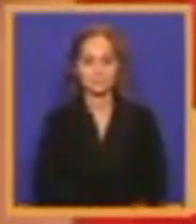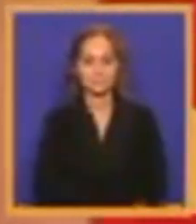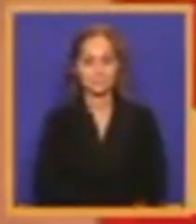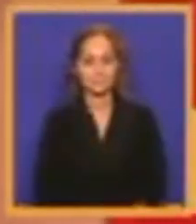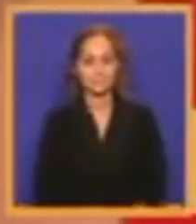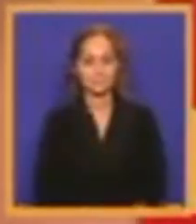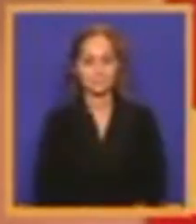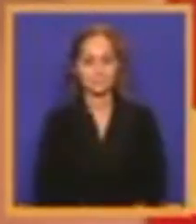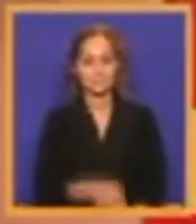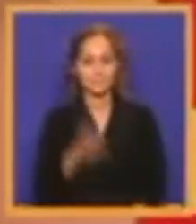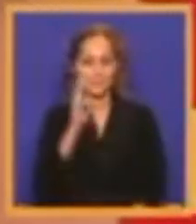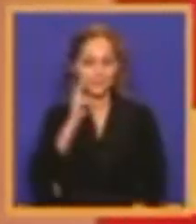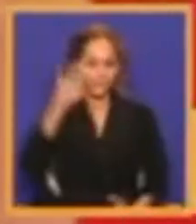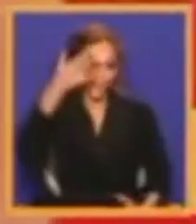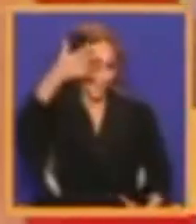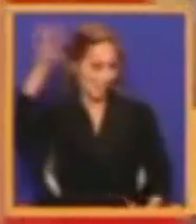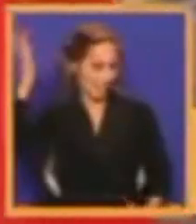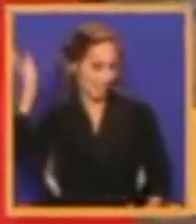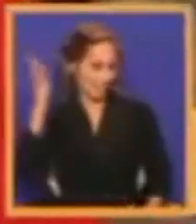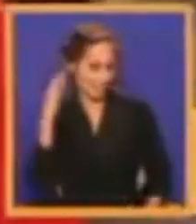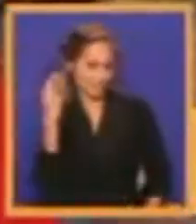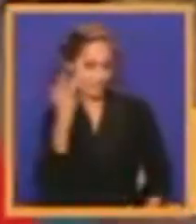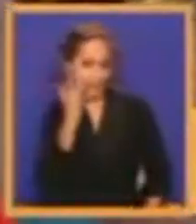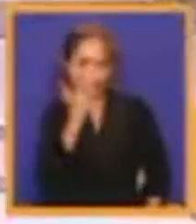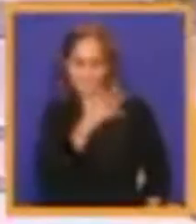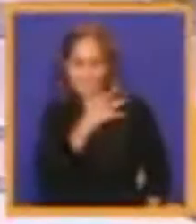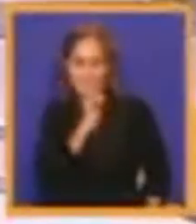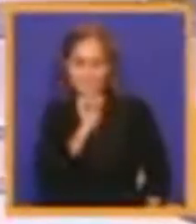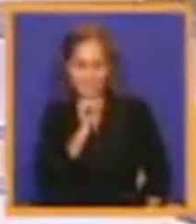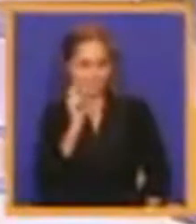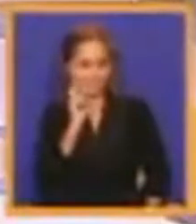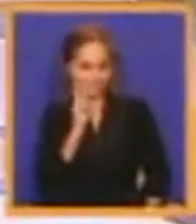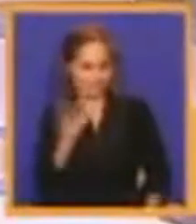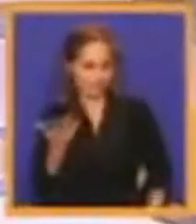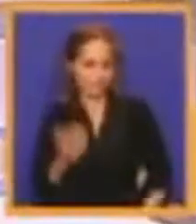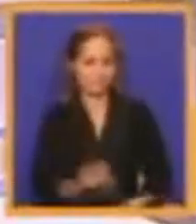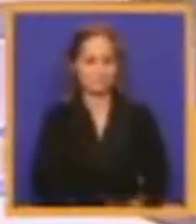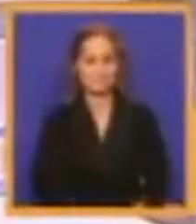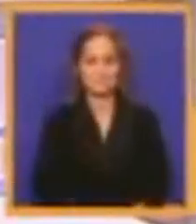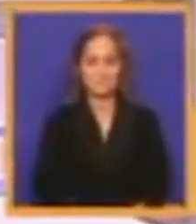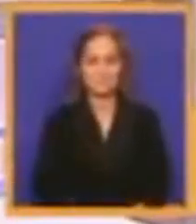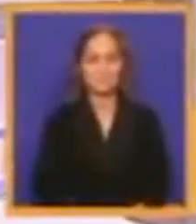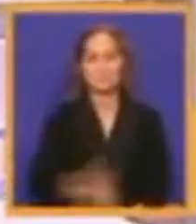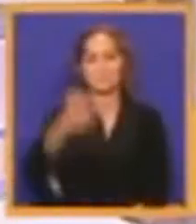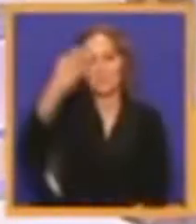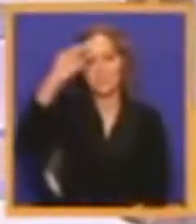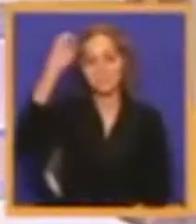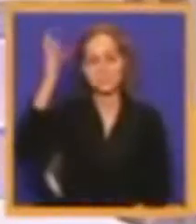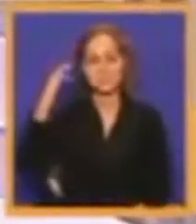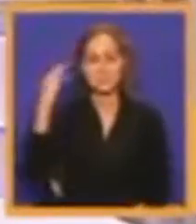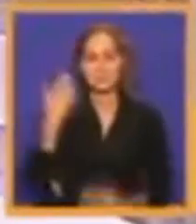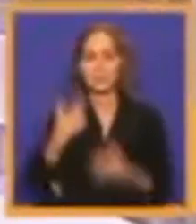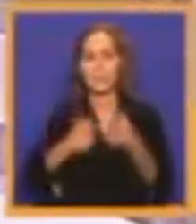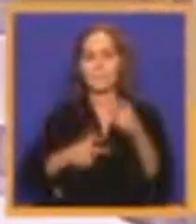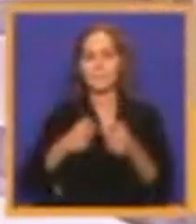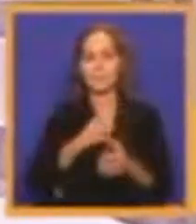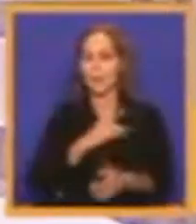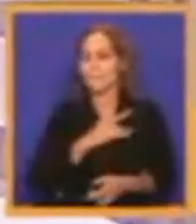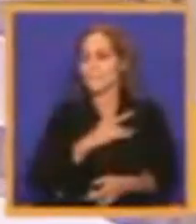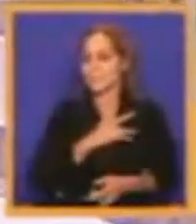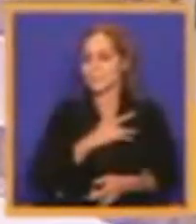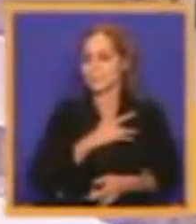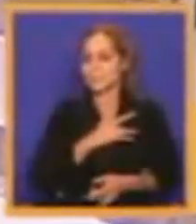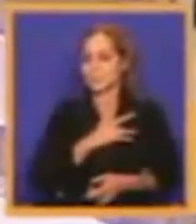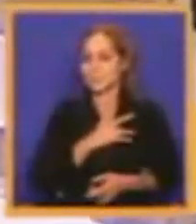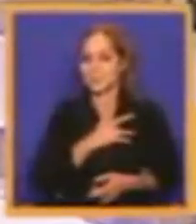aquela juba negra. Bom, os leões são seres apaixonados.